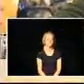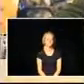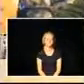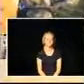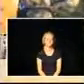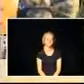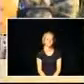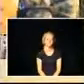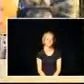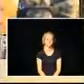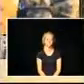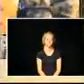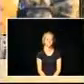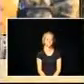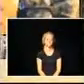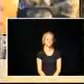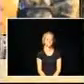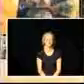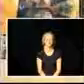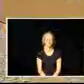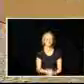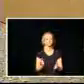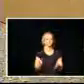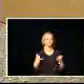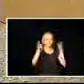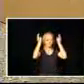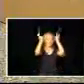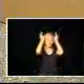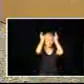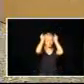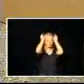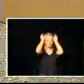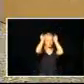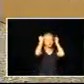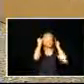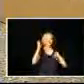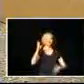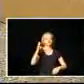Coelho. Vossa Excelência dispõe de 5 minutos para suas considerações.